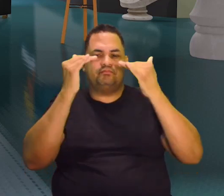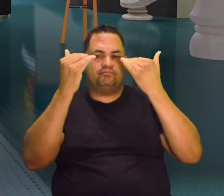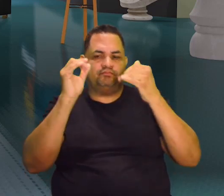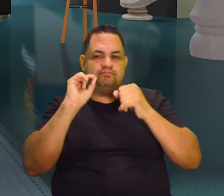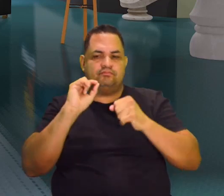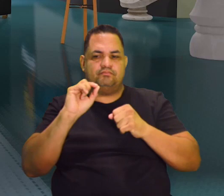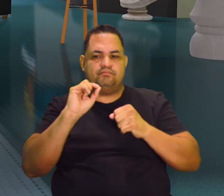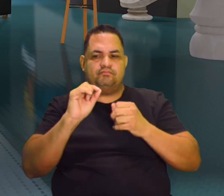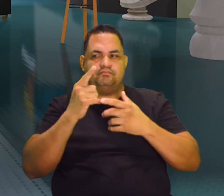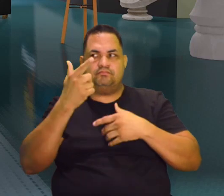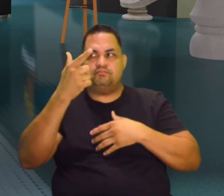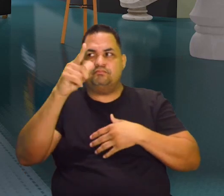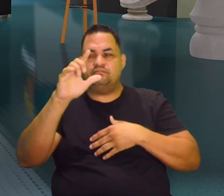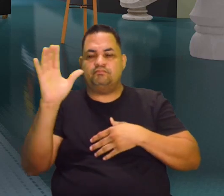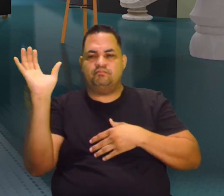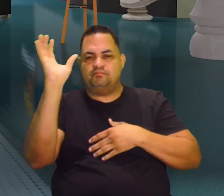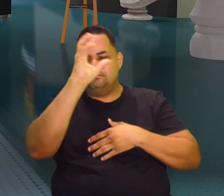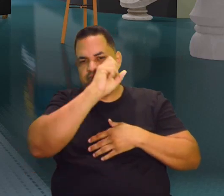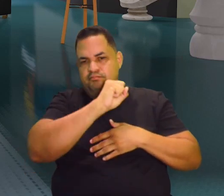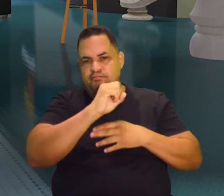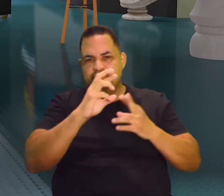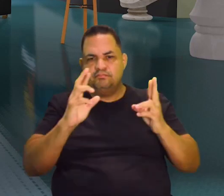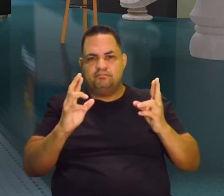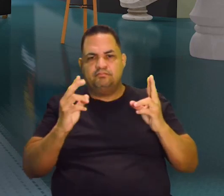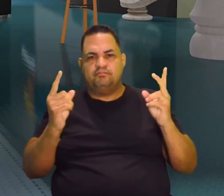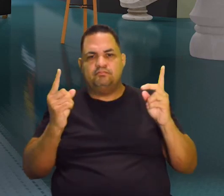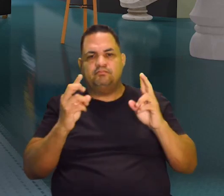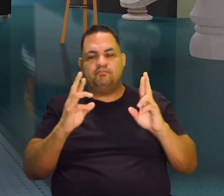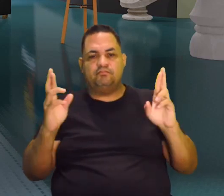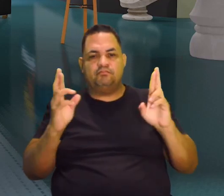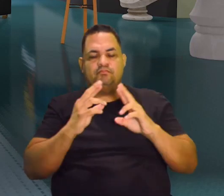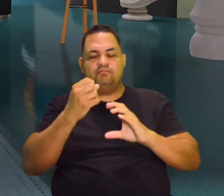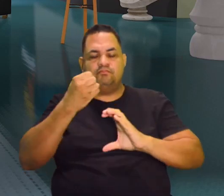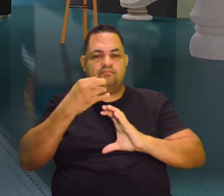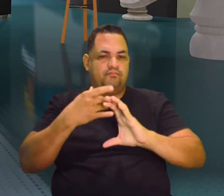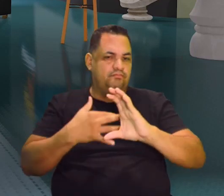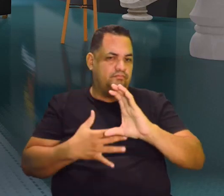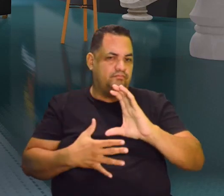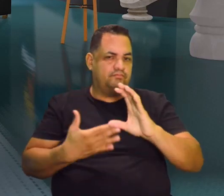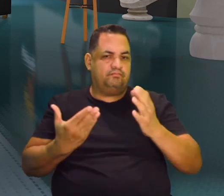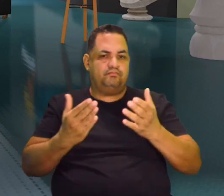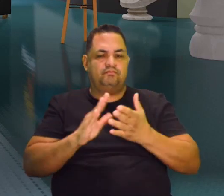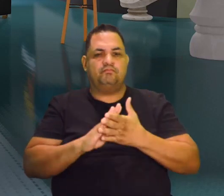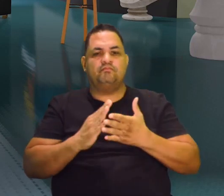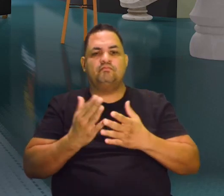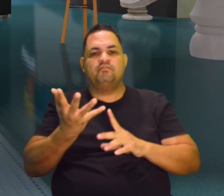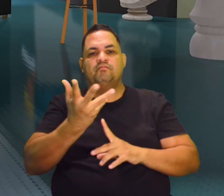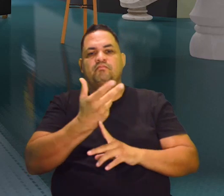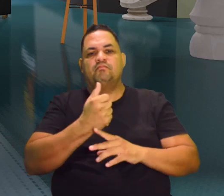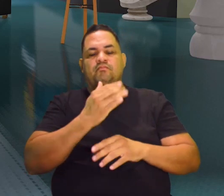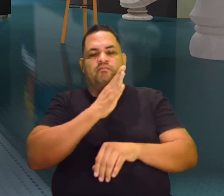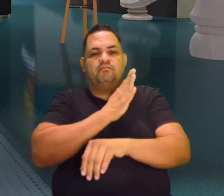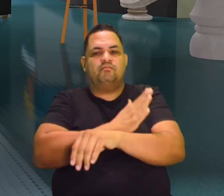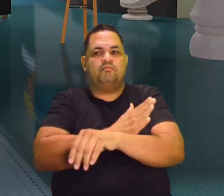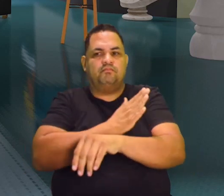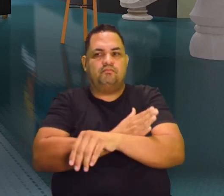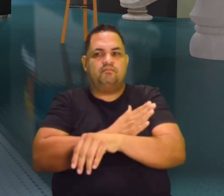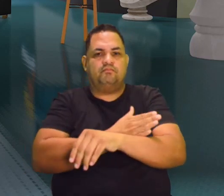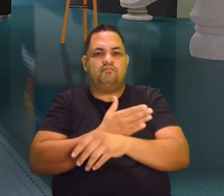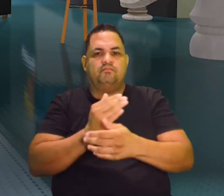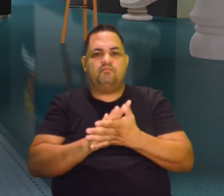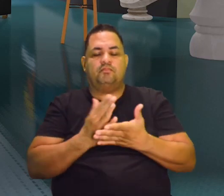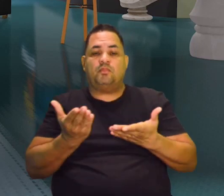você conseguiu aprender em relação às características, né? No caso da arte medieval ou arte